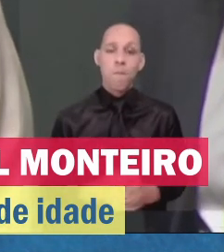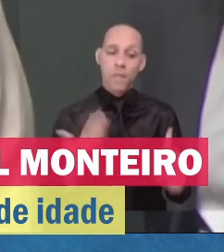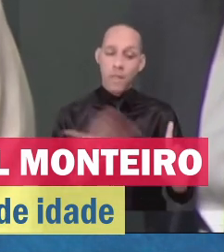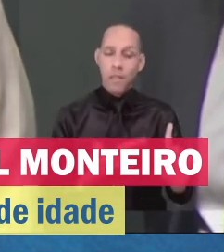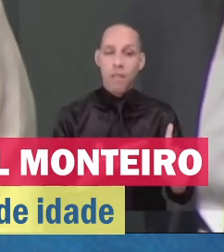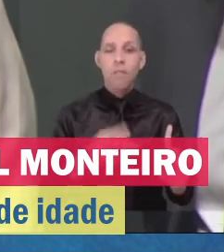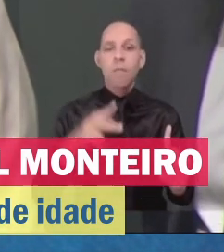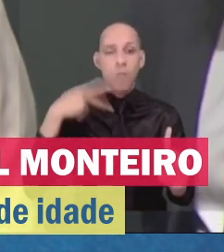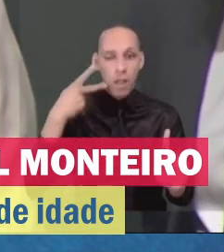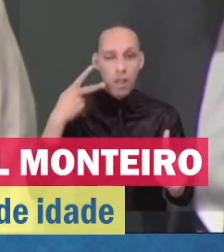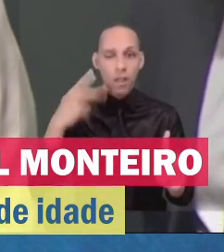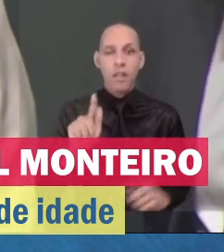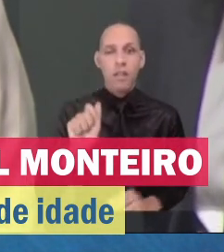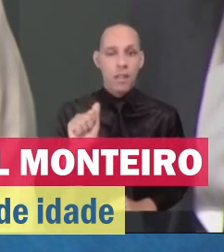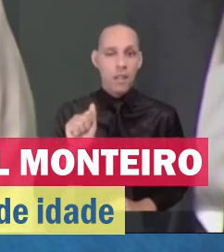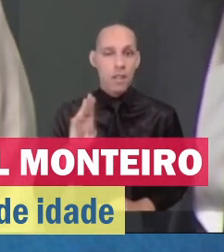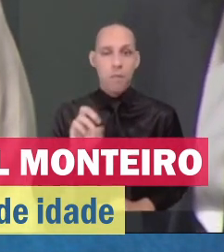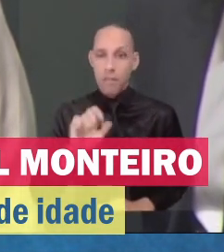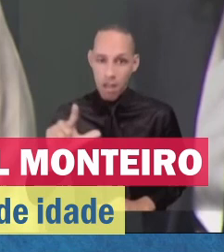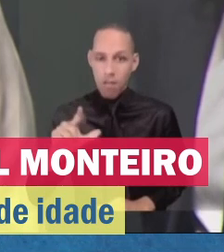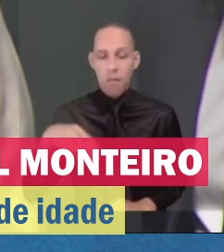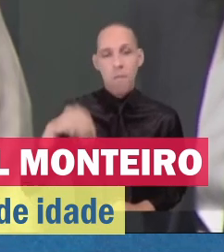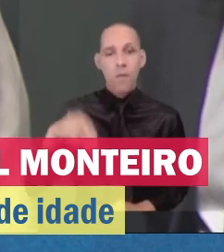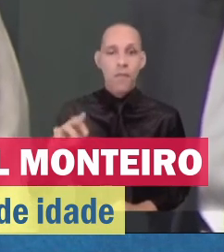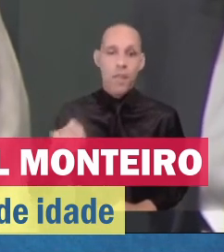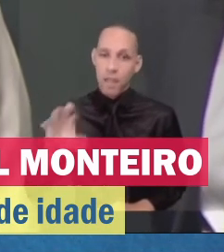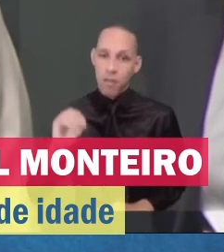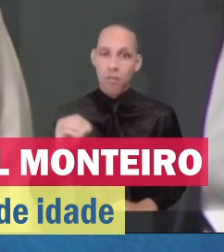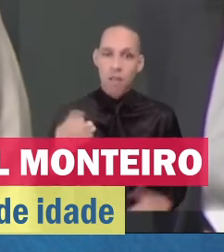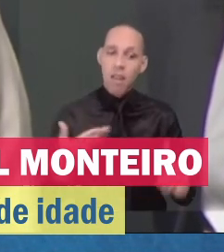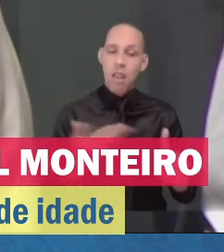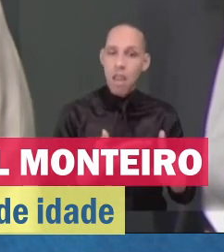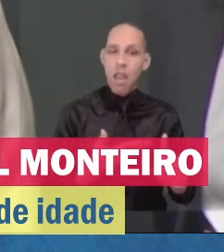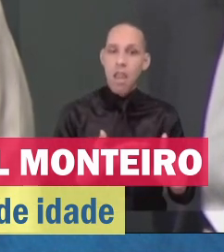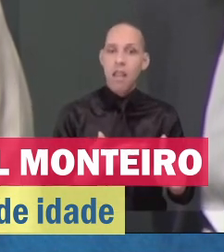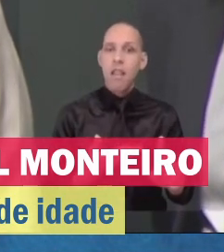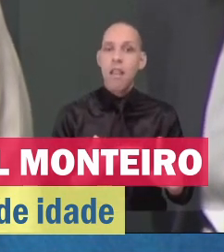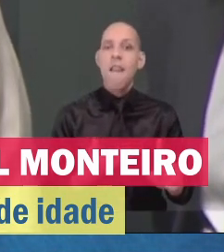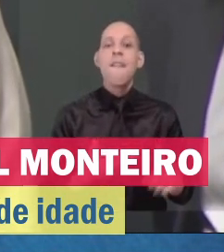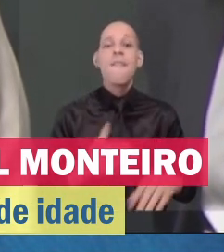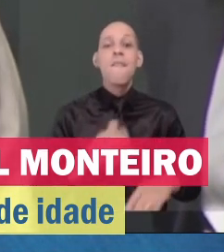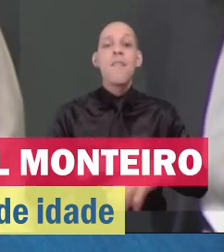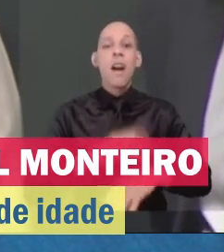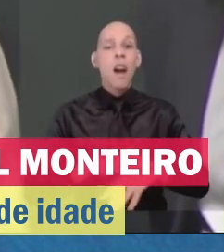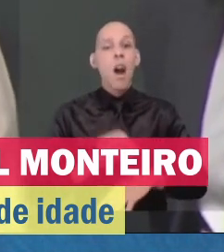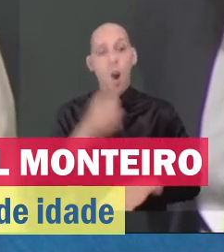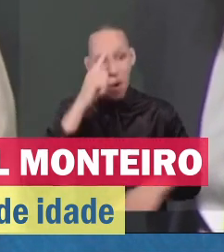Monteiro, ora representado, praticou ou ordenou que se